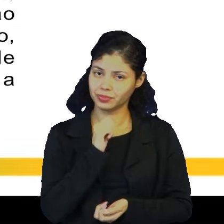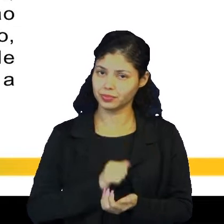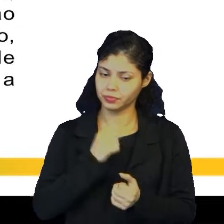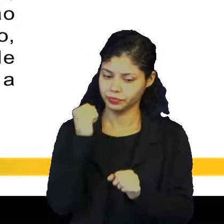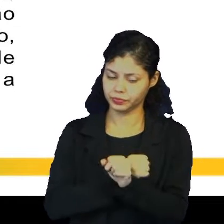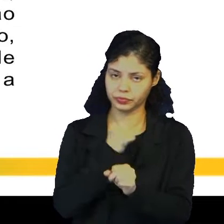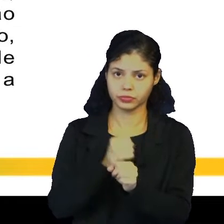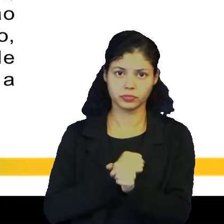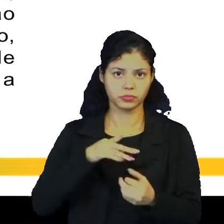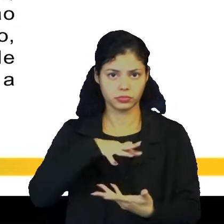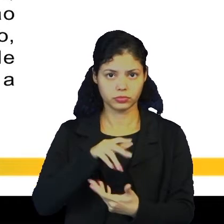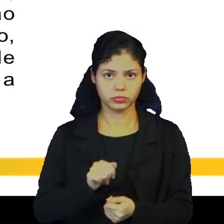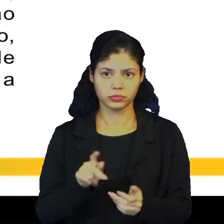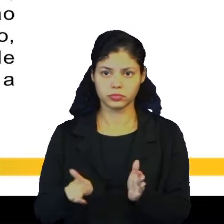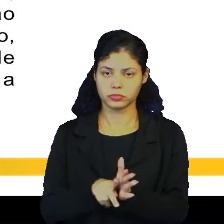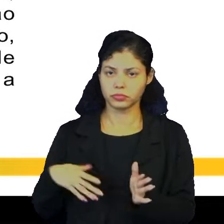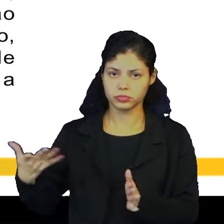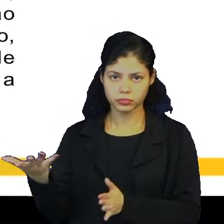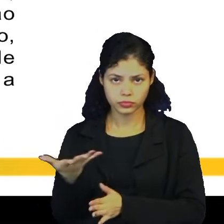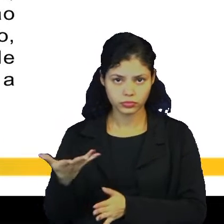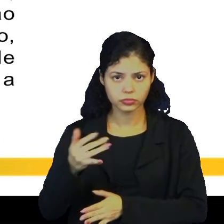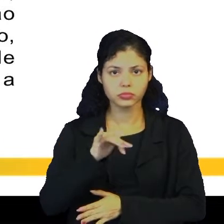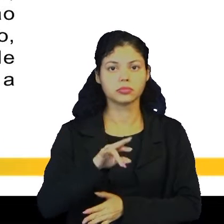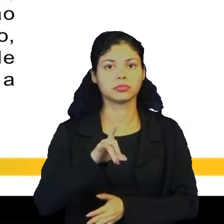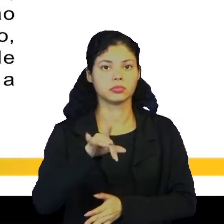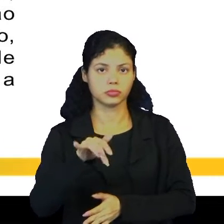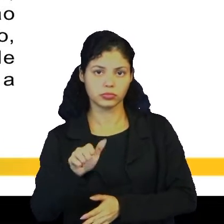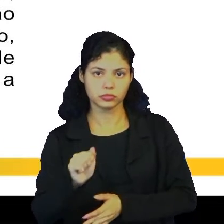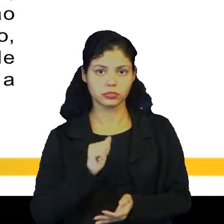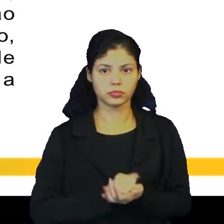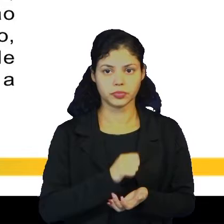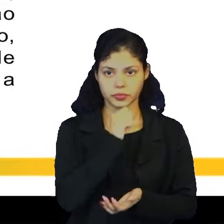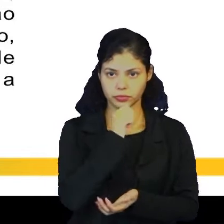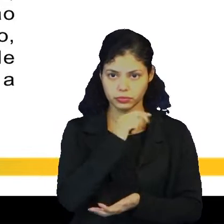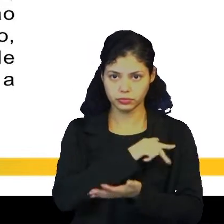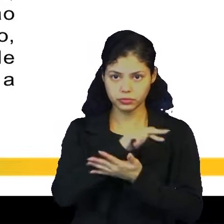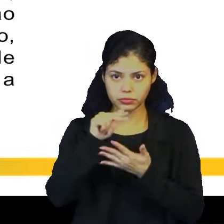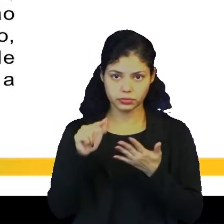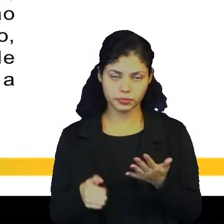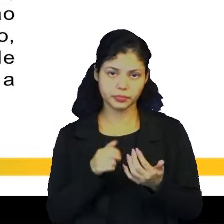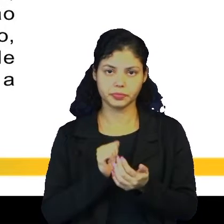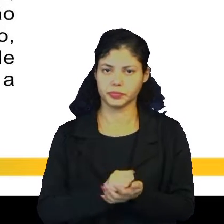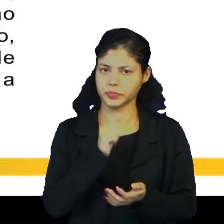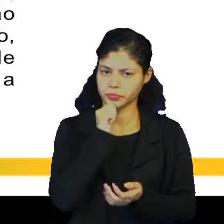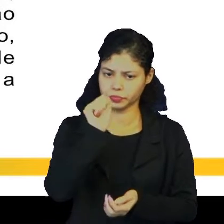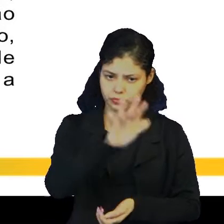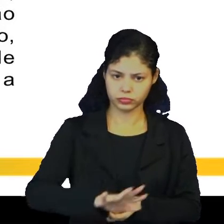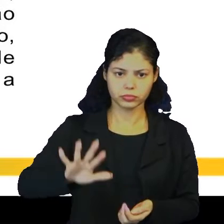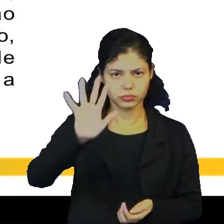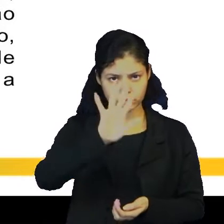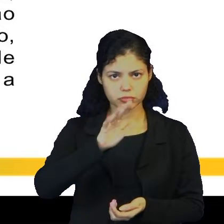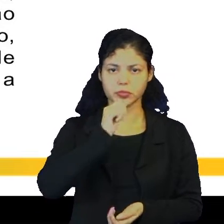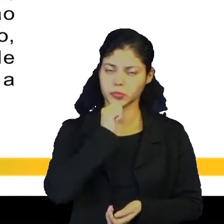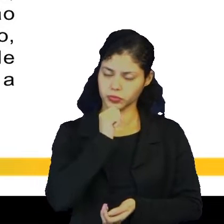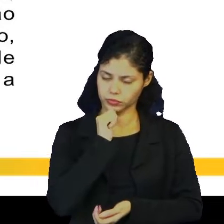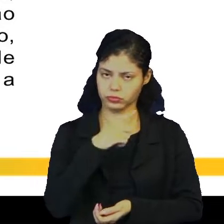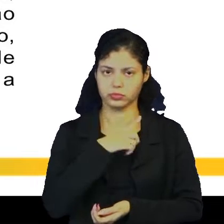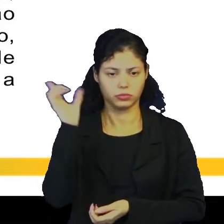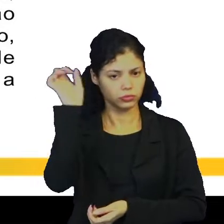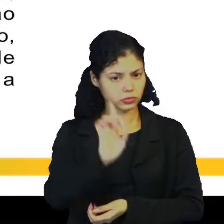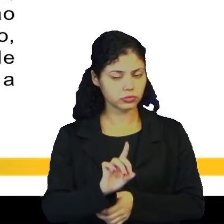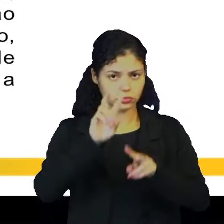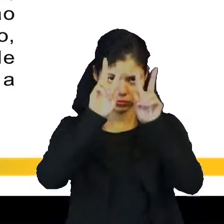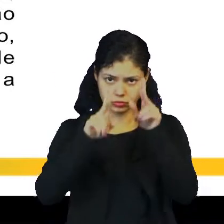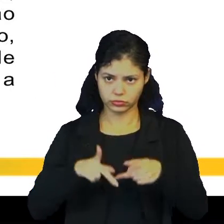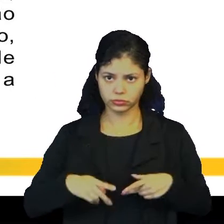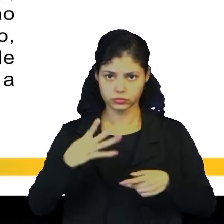um mundo sob novas bases ideológicas, os governantes de diversas nações propuseram a Declaração Universal dos Direitos Humanos